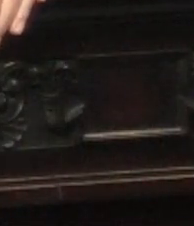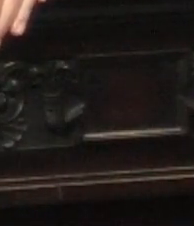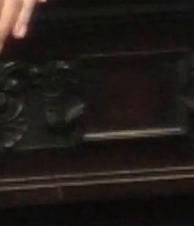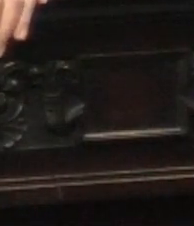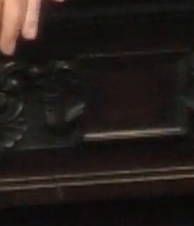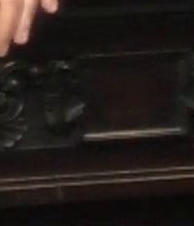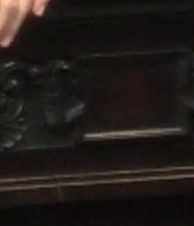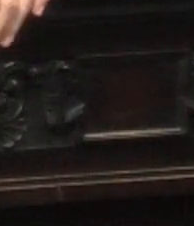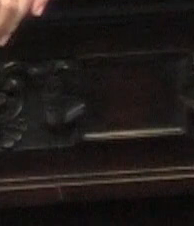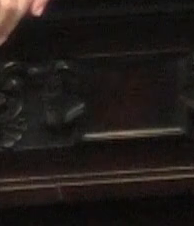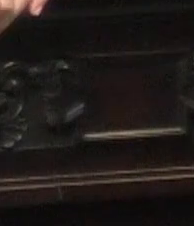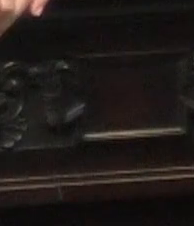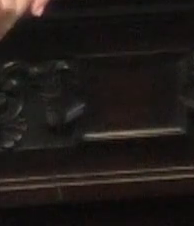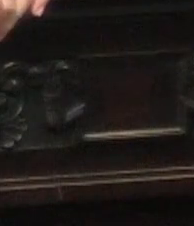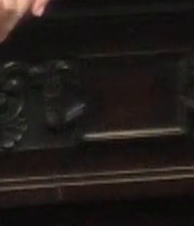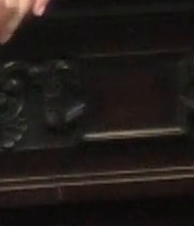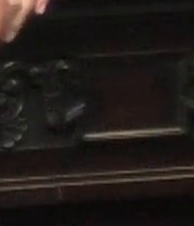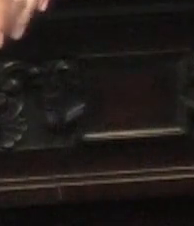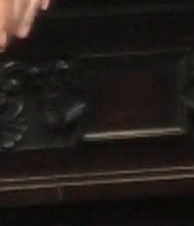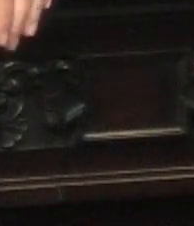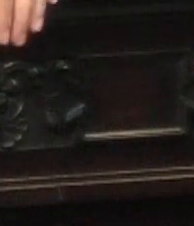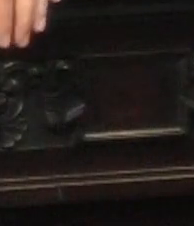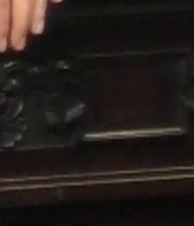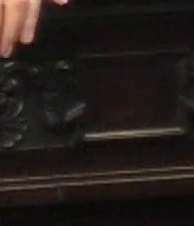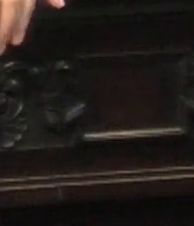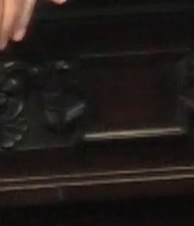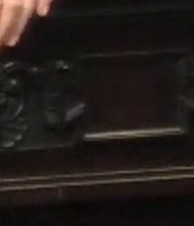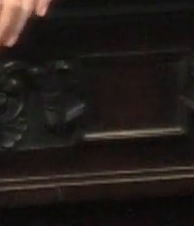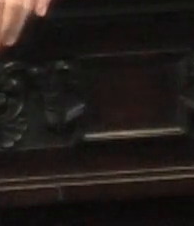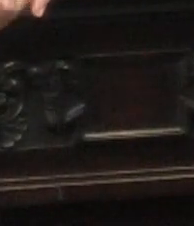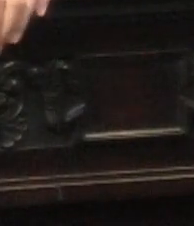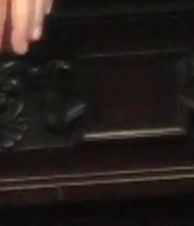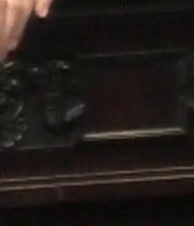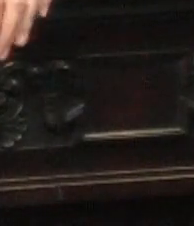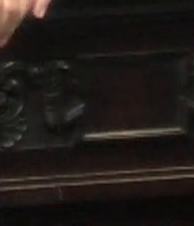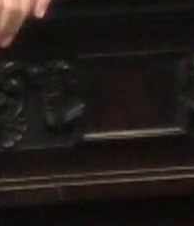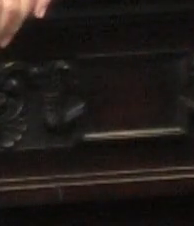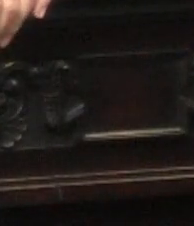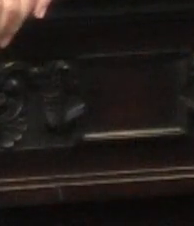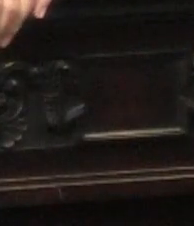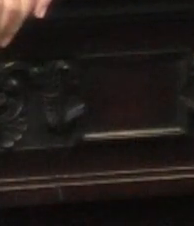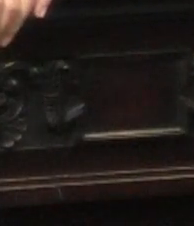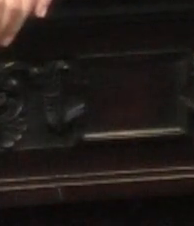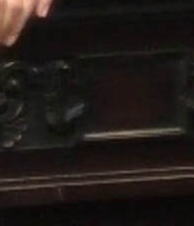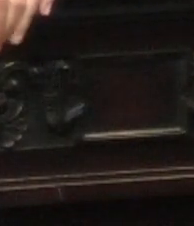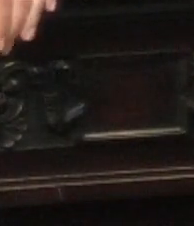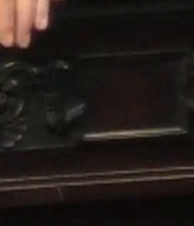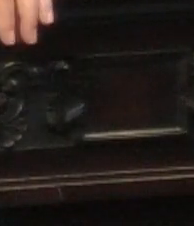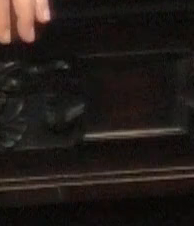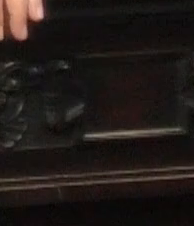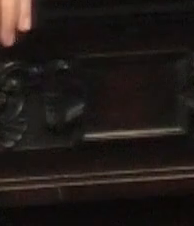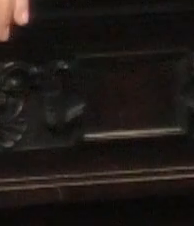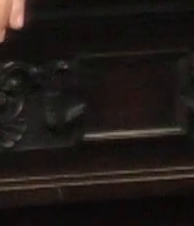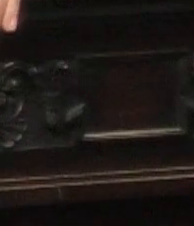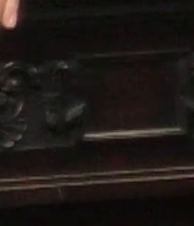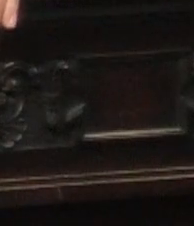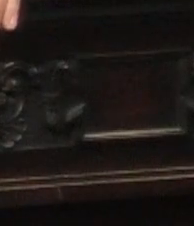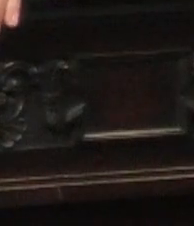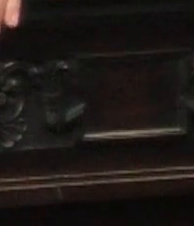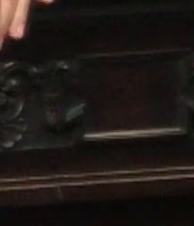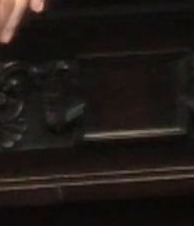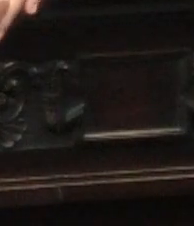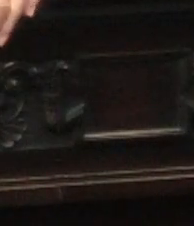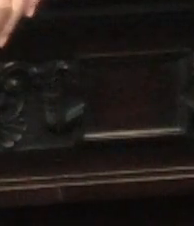foi gravemente atingida na Zona Oeste como um todo, de Deodoro